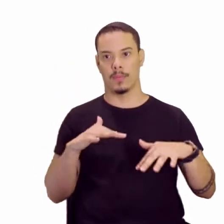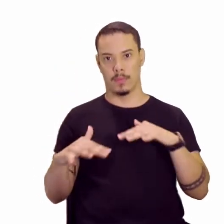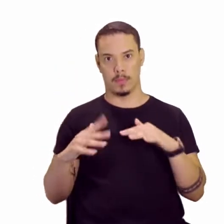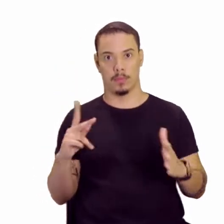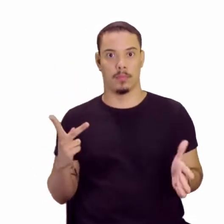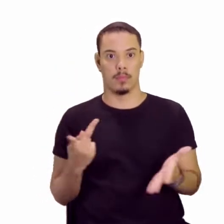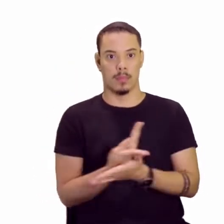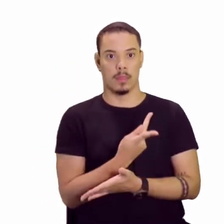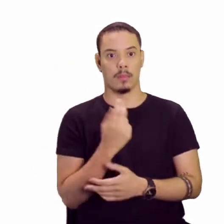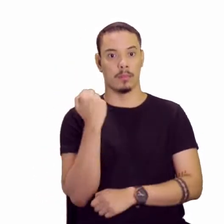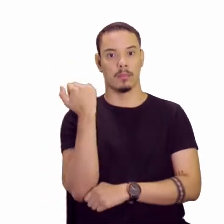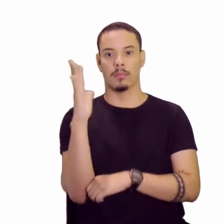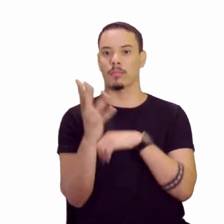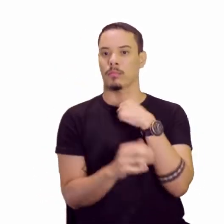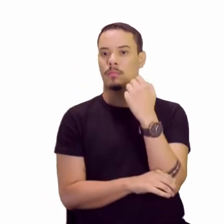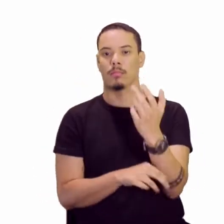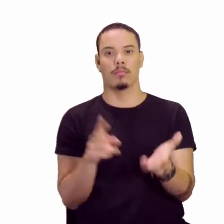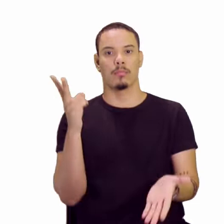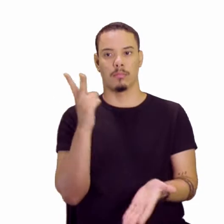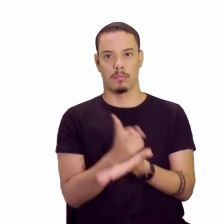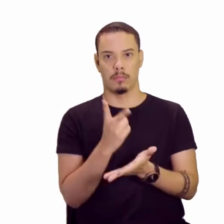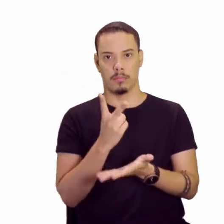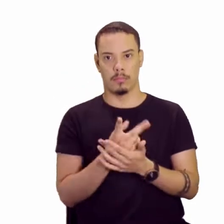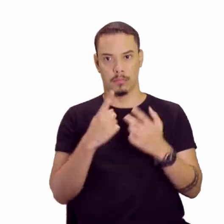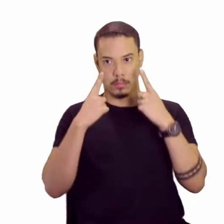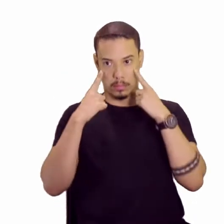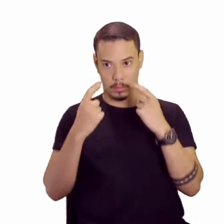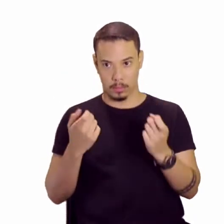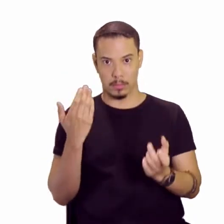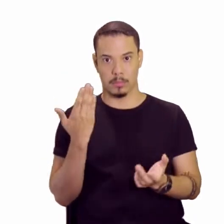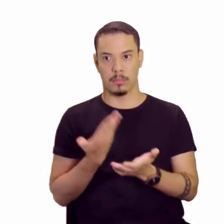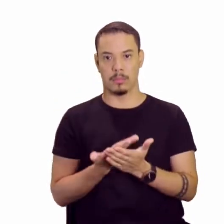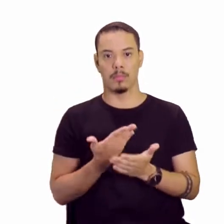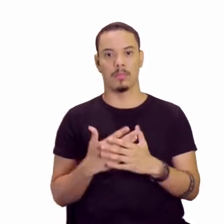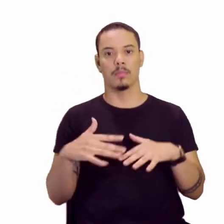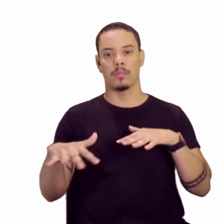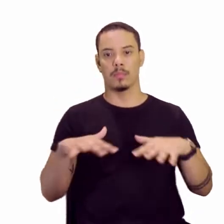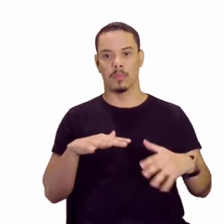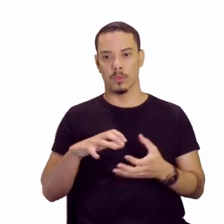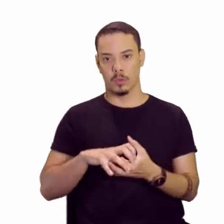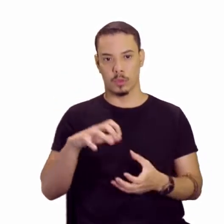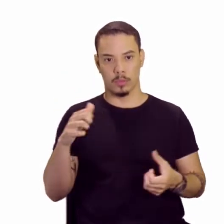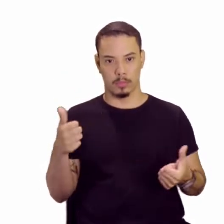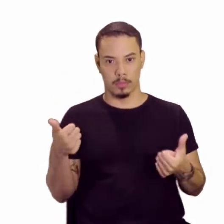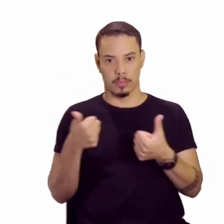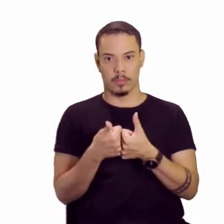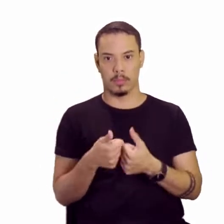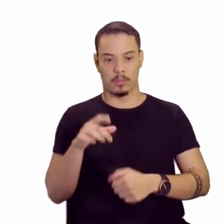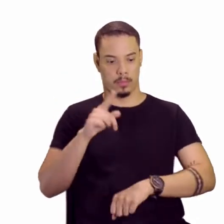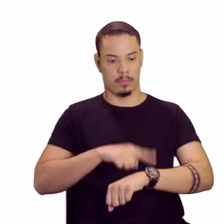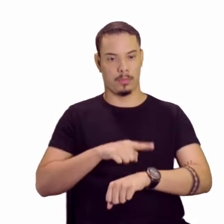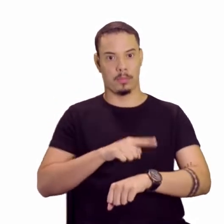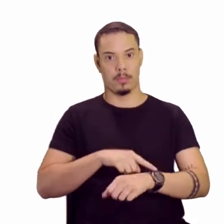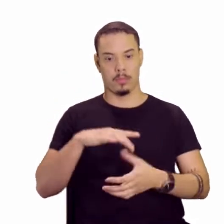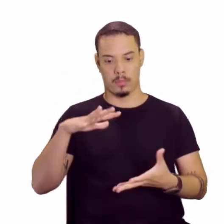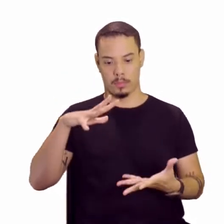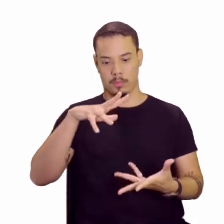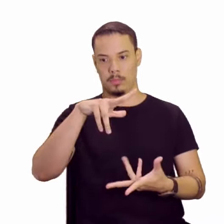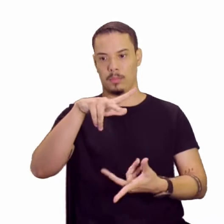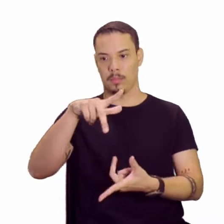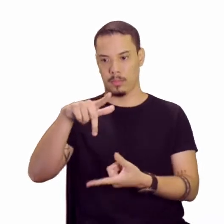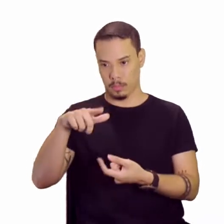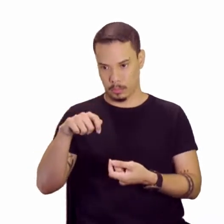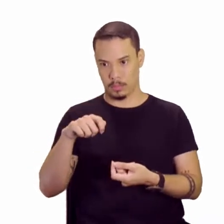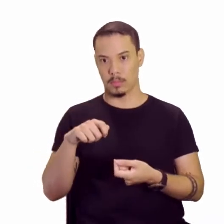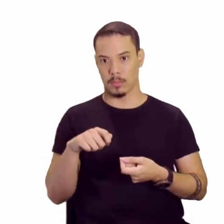natureza, houve sempre interesse no estudo do movimento de queda dos corpos próximo à superfície da Terra. Então, olha só, a gente está falando aqui na